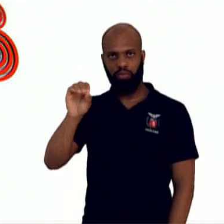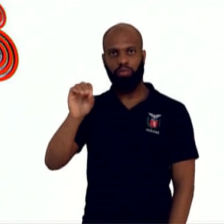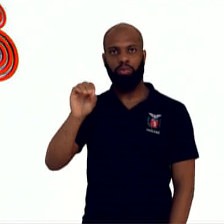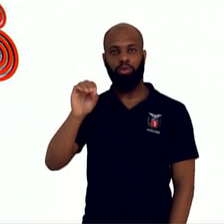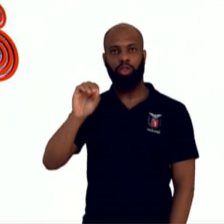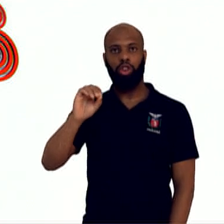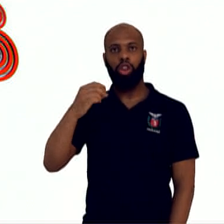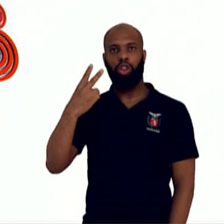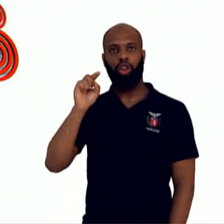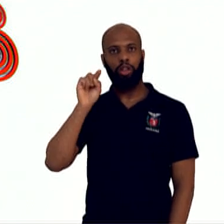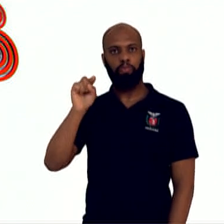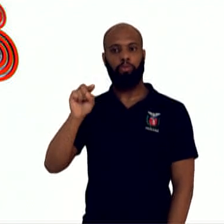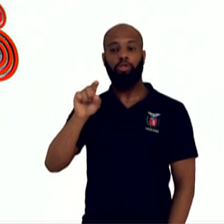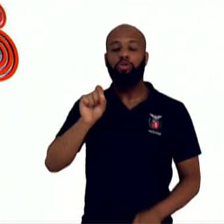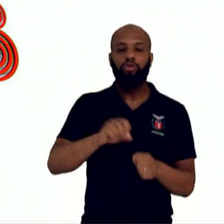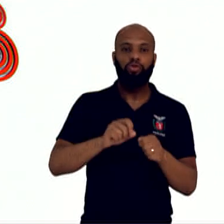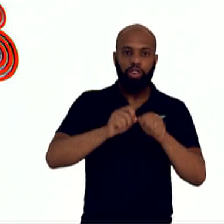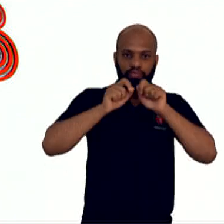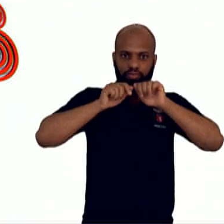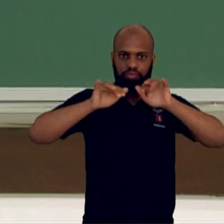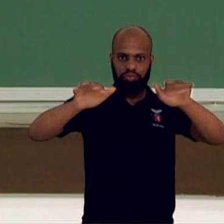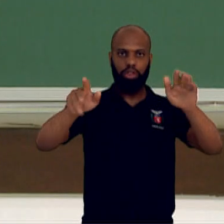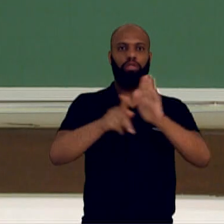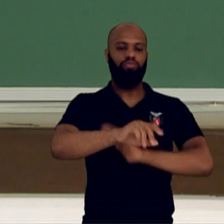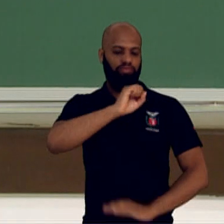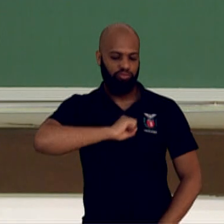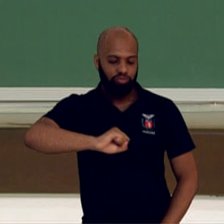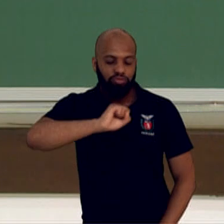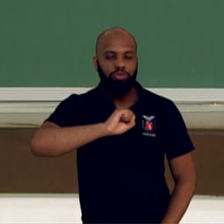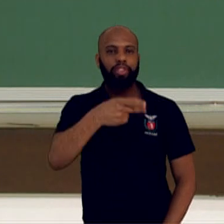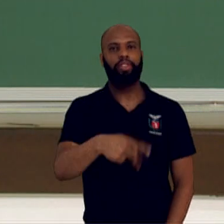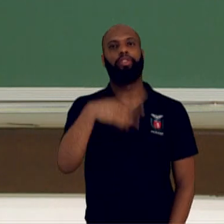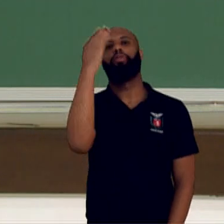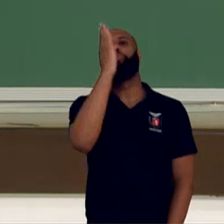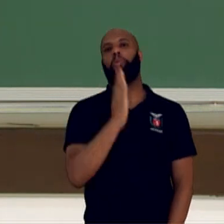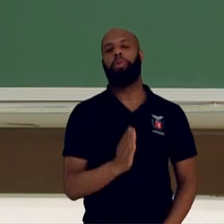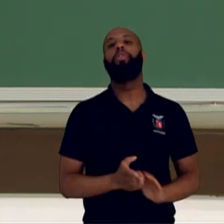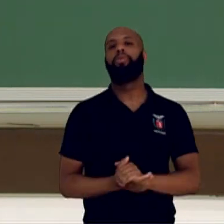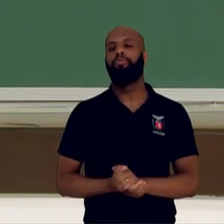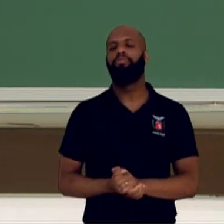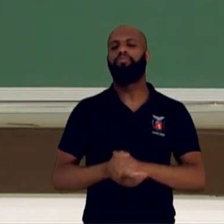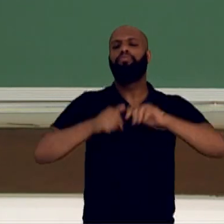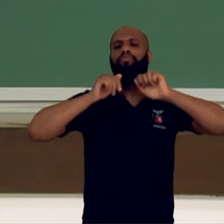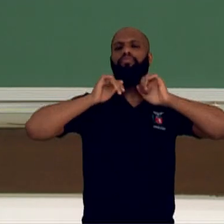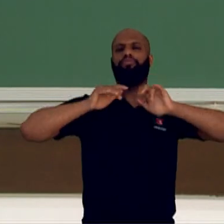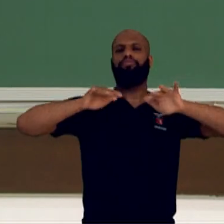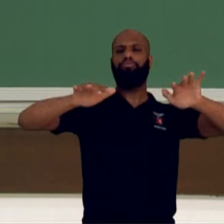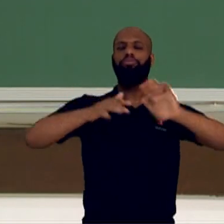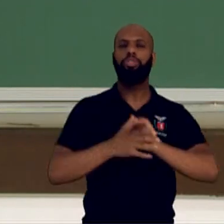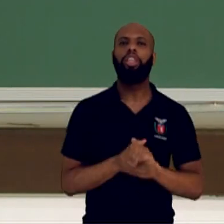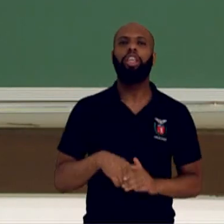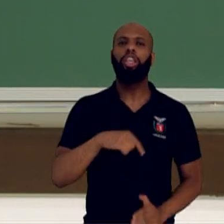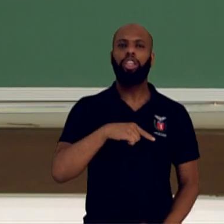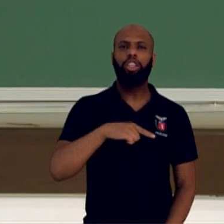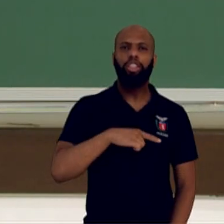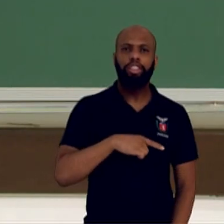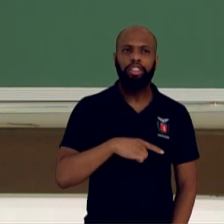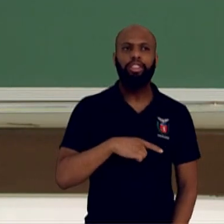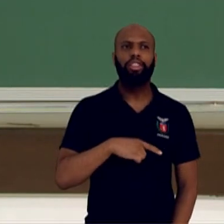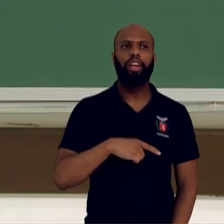o lançamento do funk no Brasil. Foi ela que espalhou, né, através